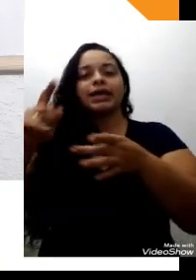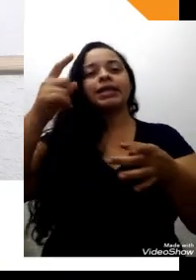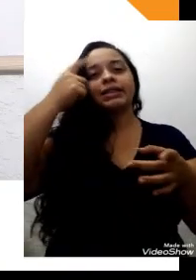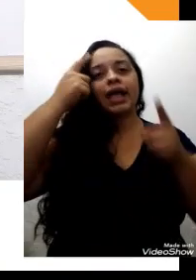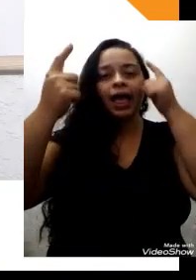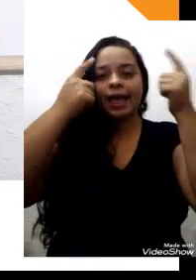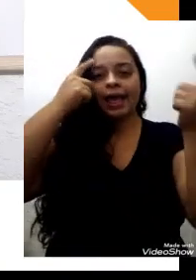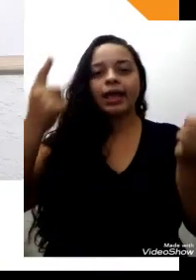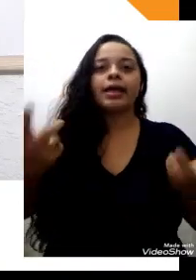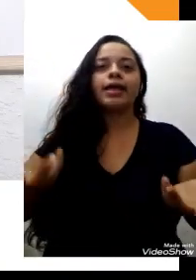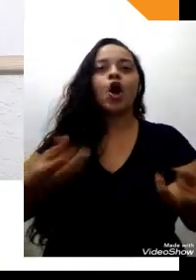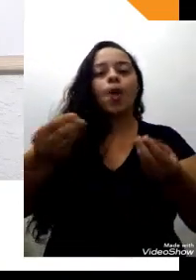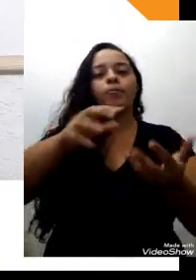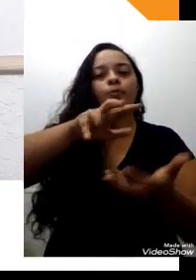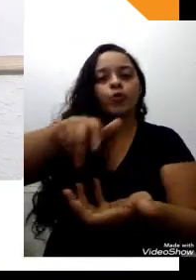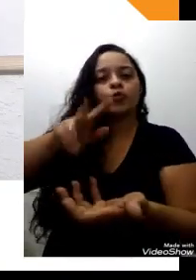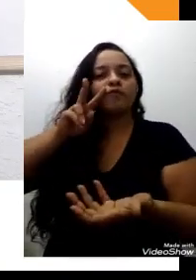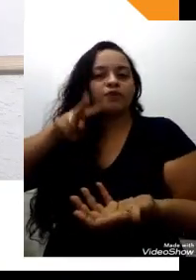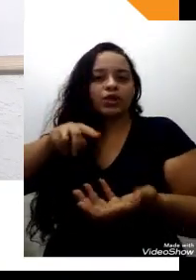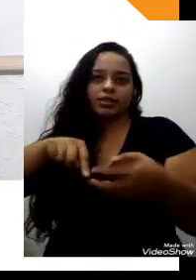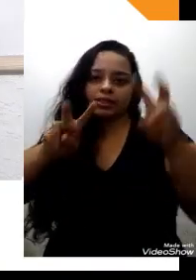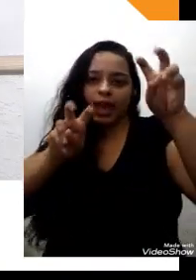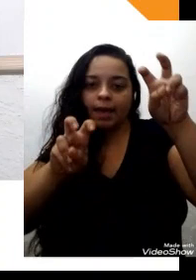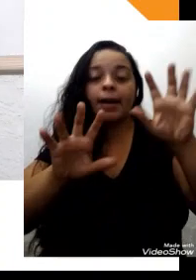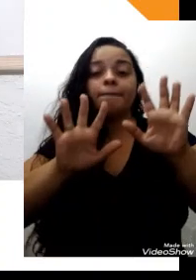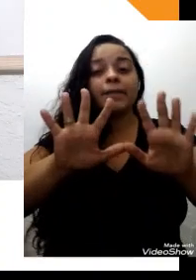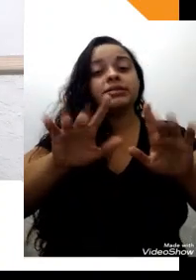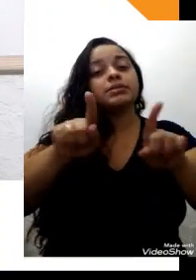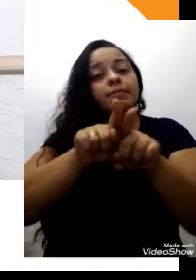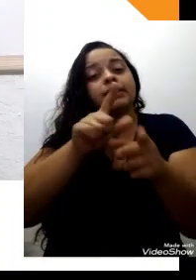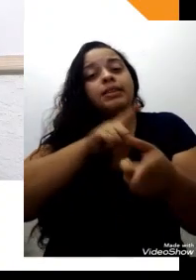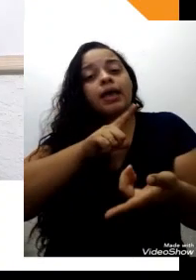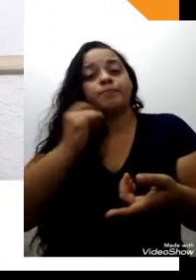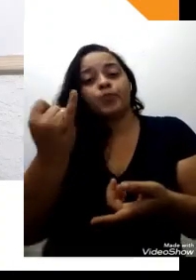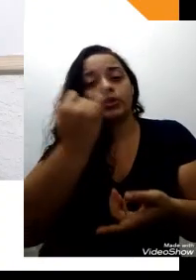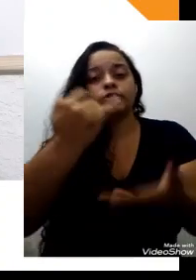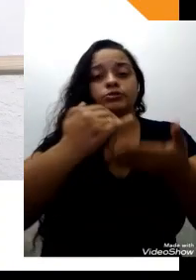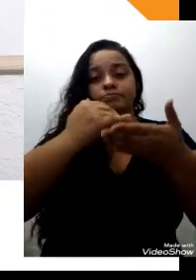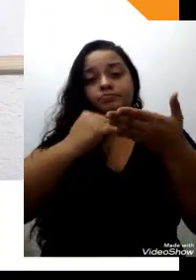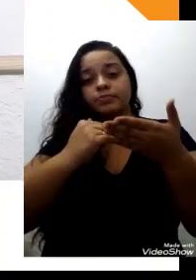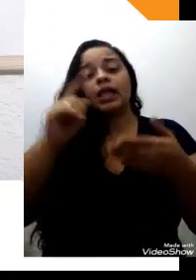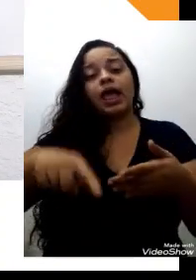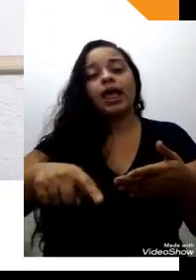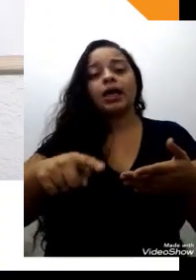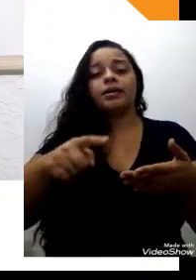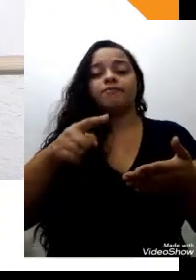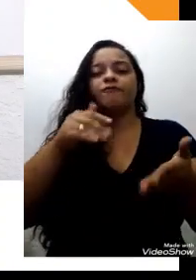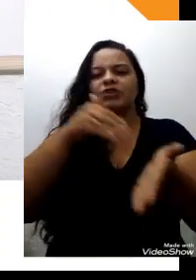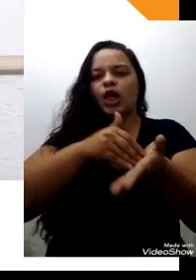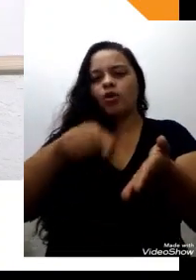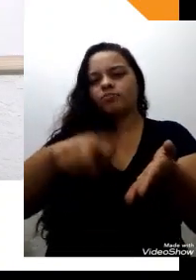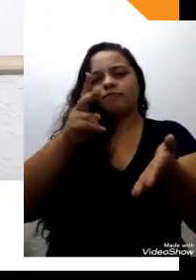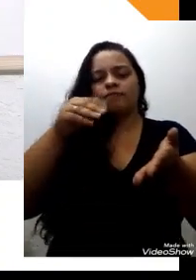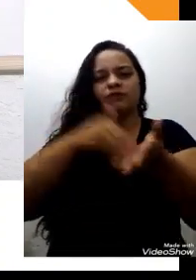às ideias, como ele é visto no mundo, na sociedade. E tem o segundo momento, que é a parte final do parágrafo,